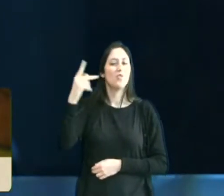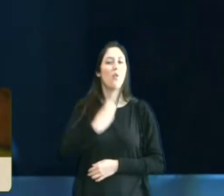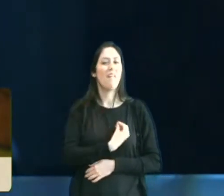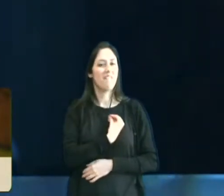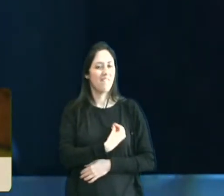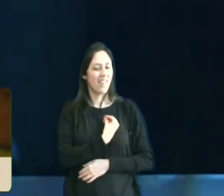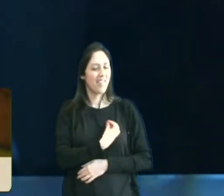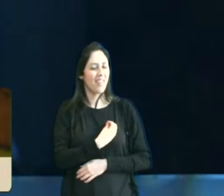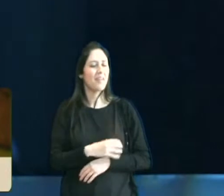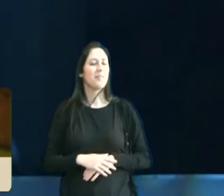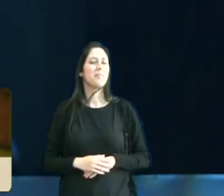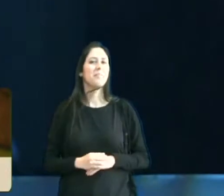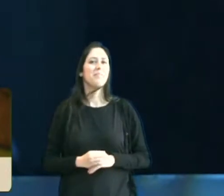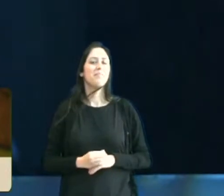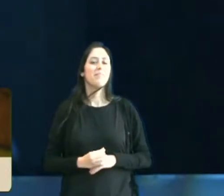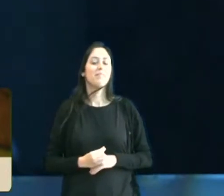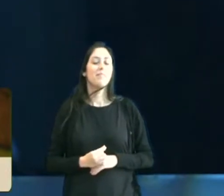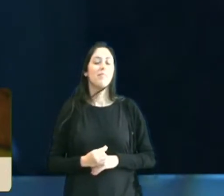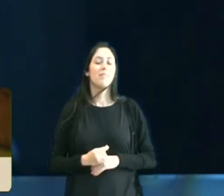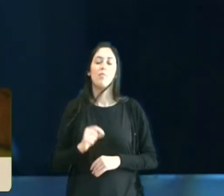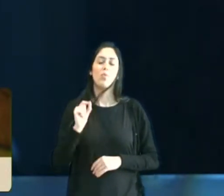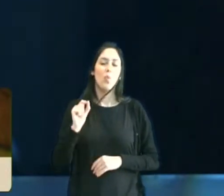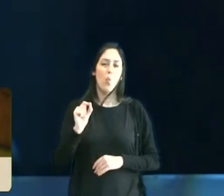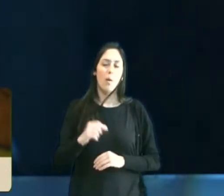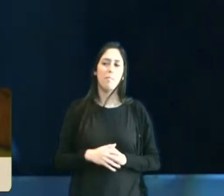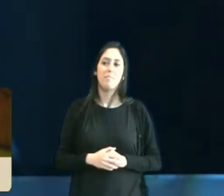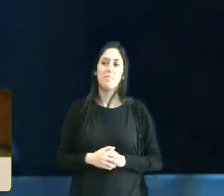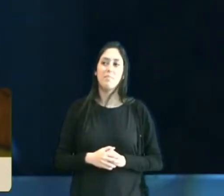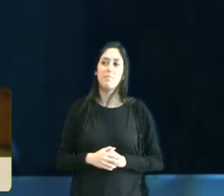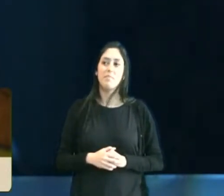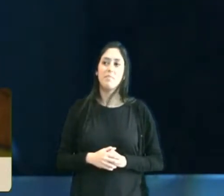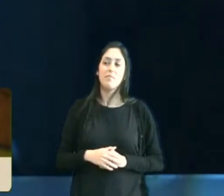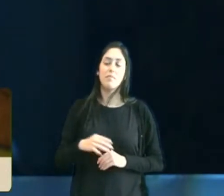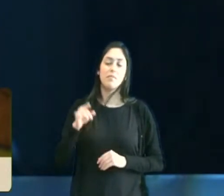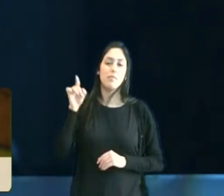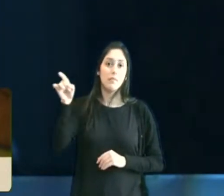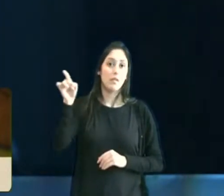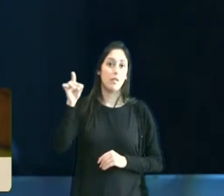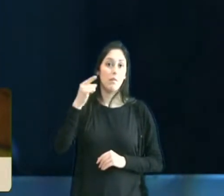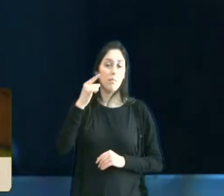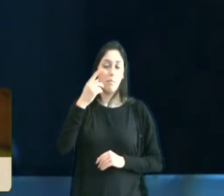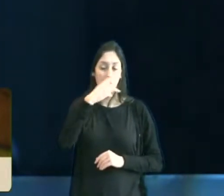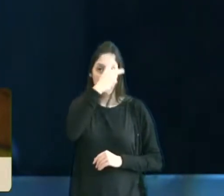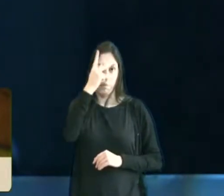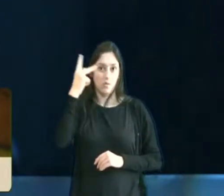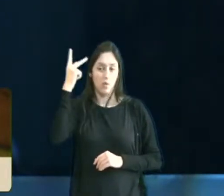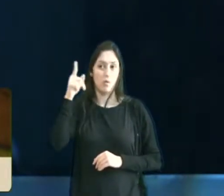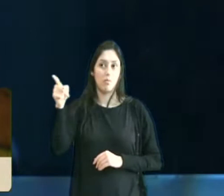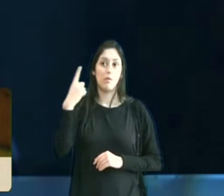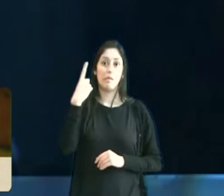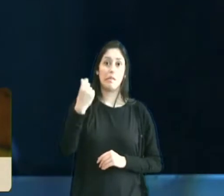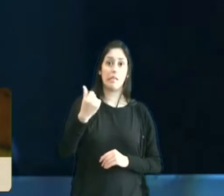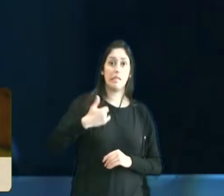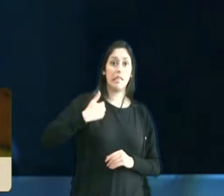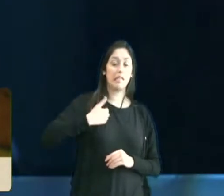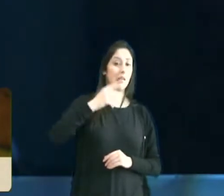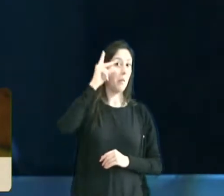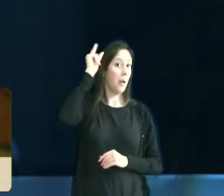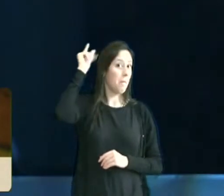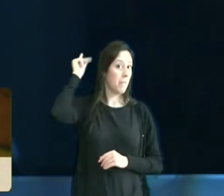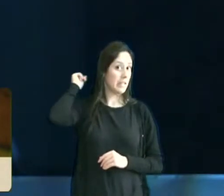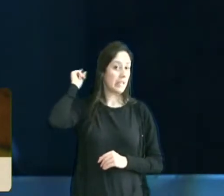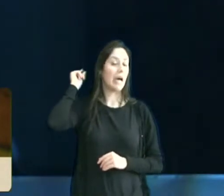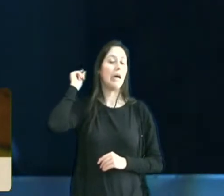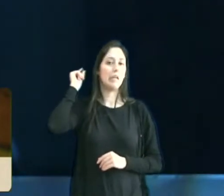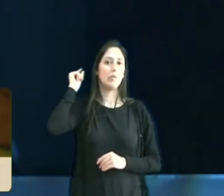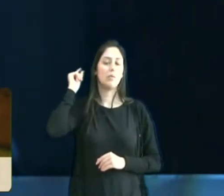Quando seu pai sai de casa, ele tem que assumir a direção com 16 anos da casa, minha avó doente, 3 irmãos,